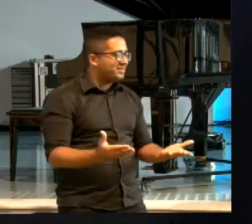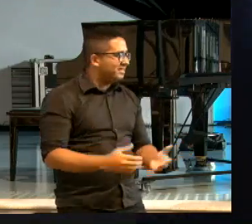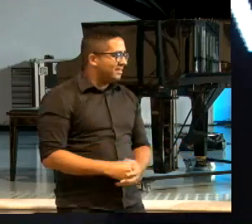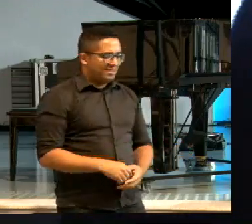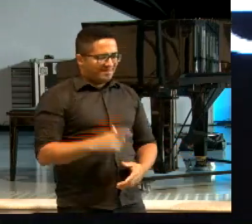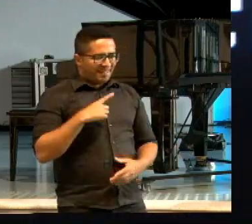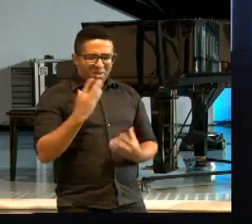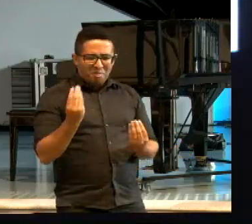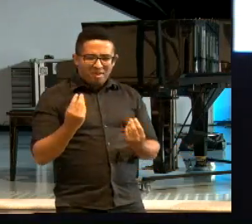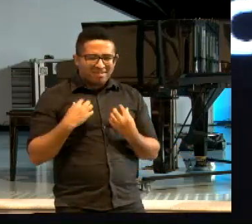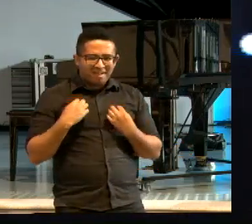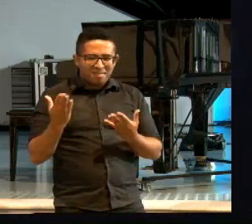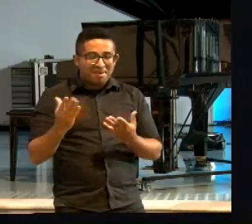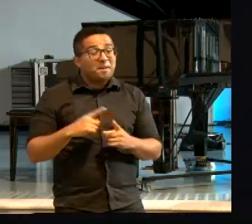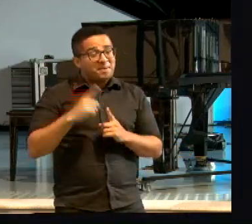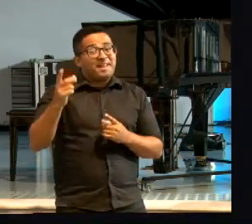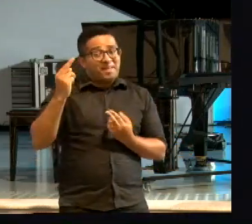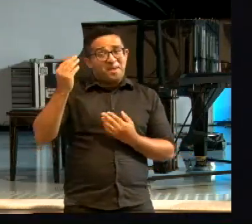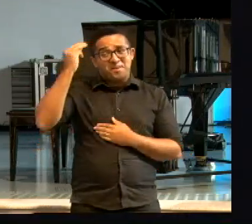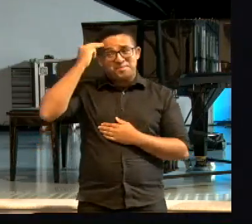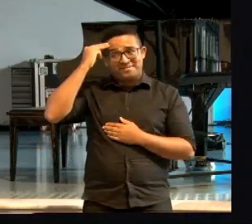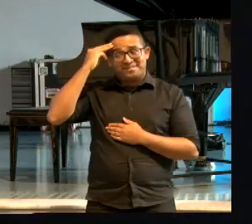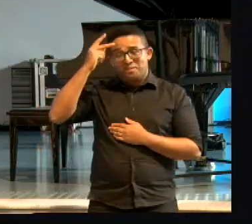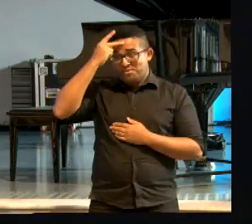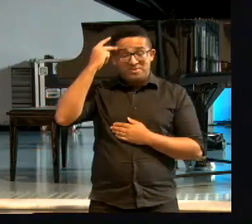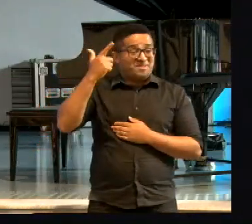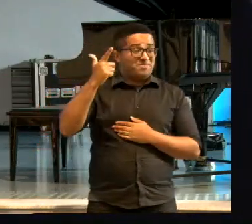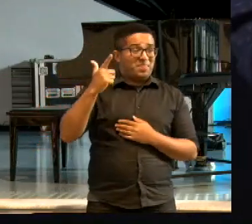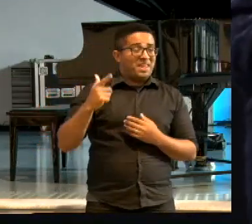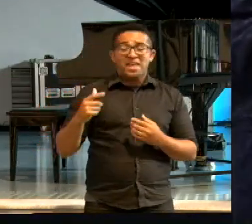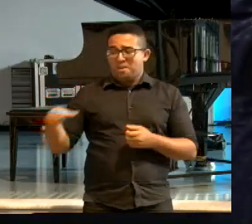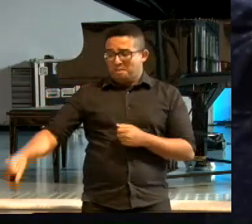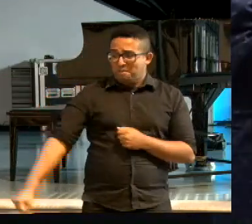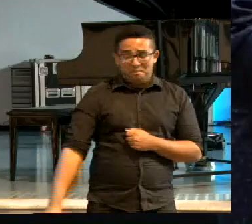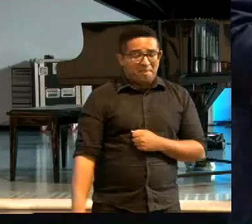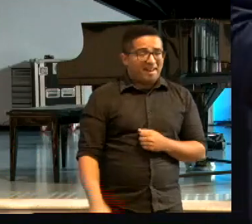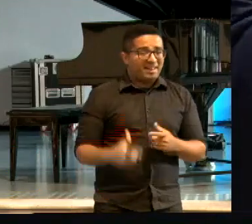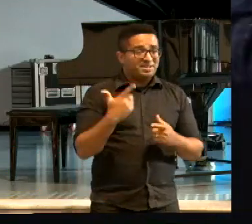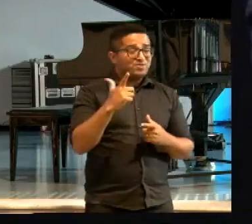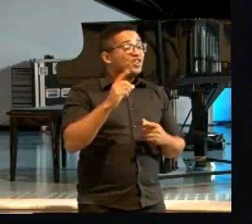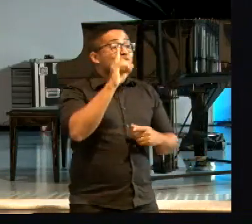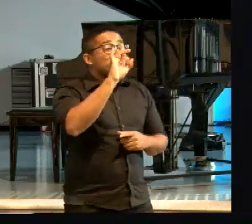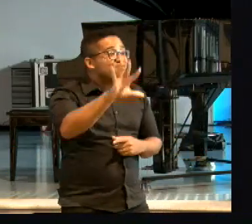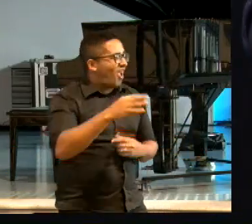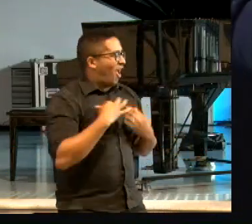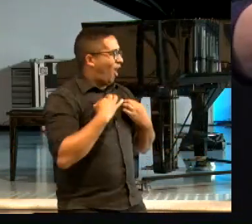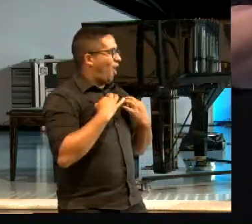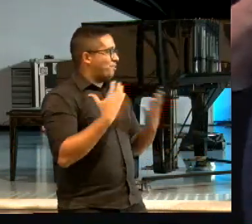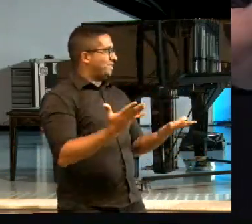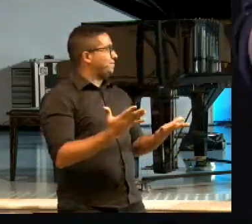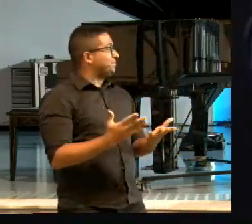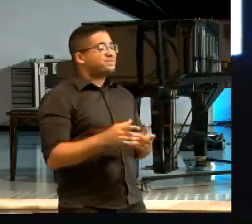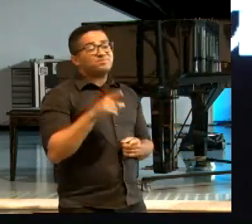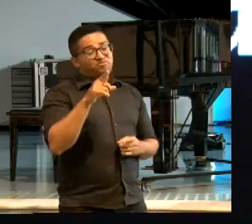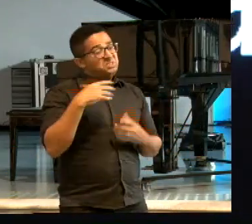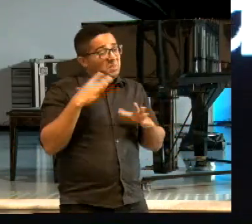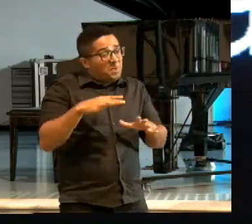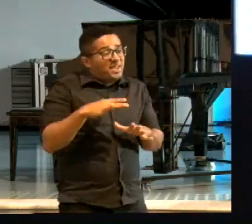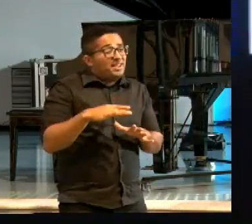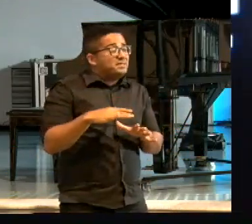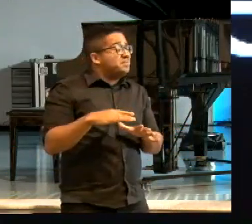Agora, é com essa mentalidade de gente que nem mala tinha, que viajava às vezes com uma única peça, né? E você, eu não quero